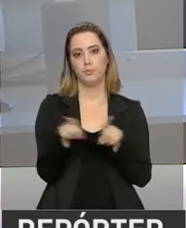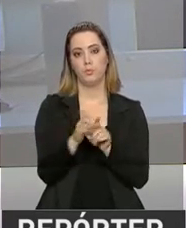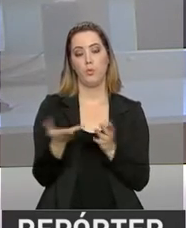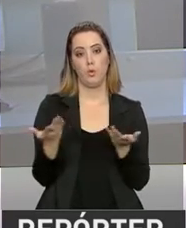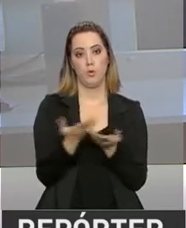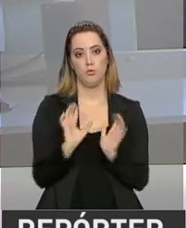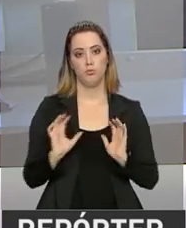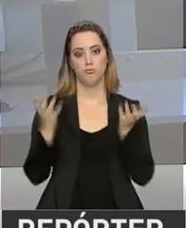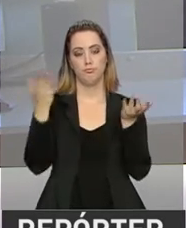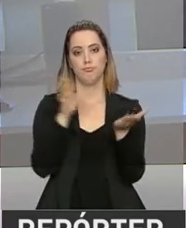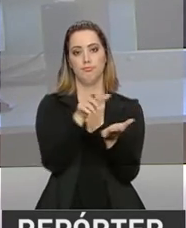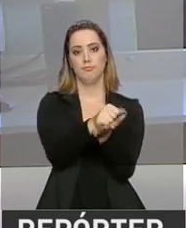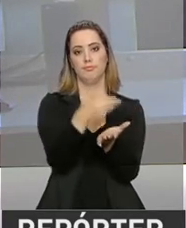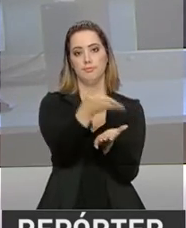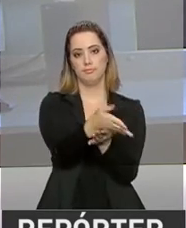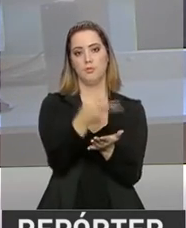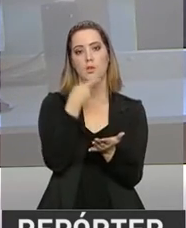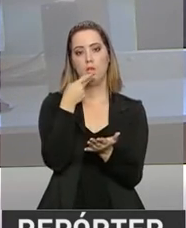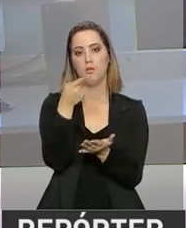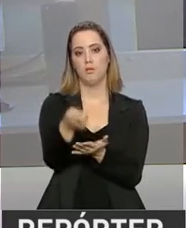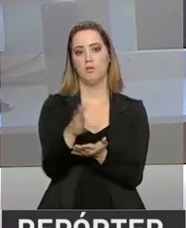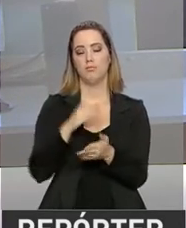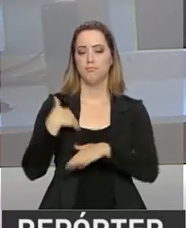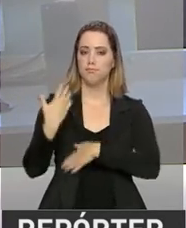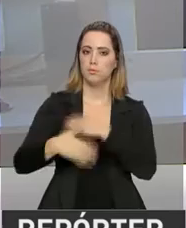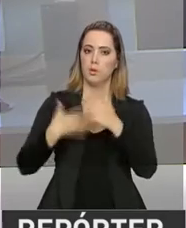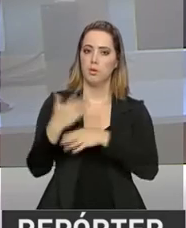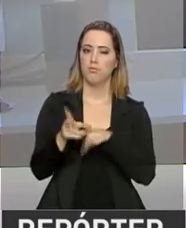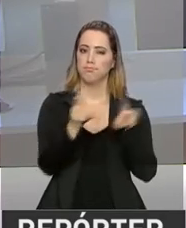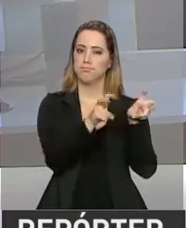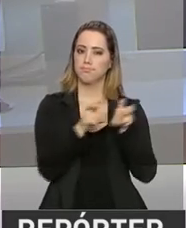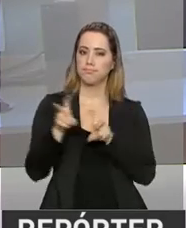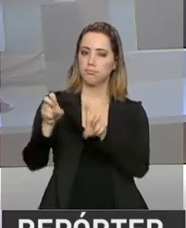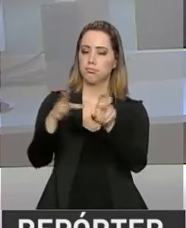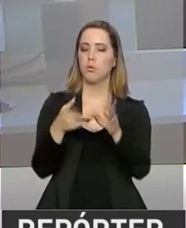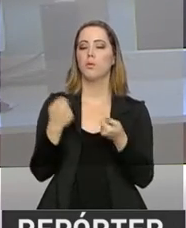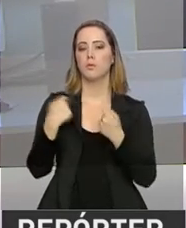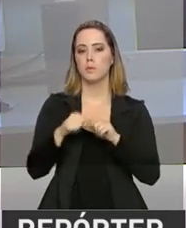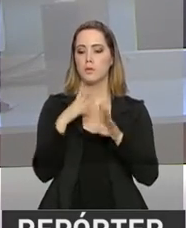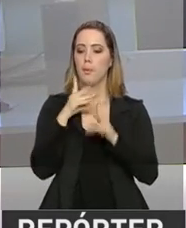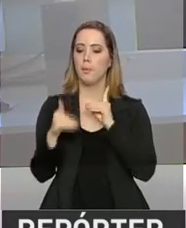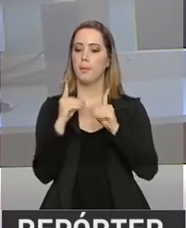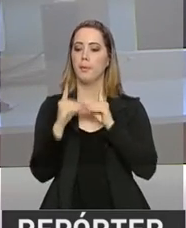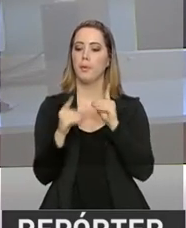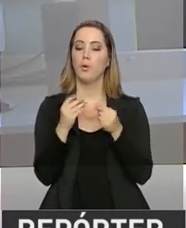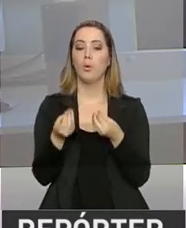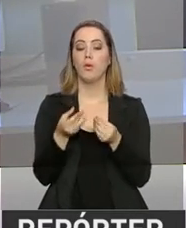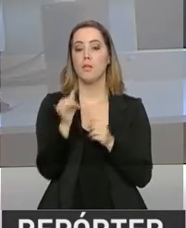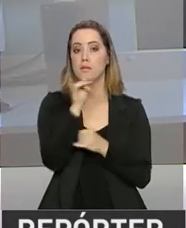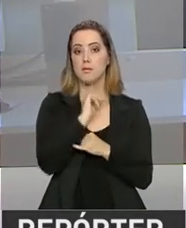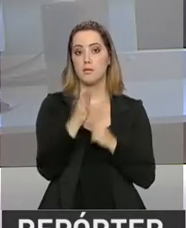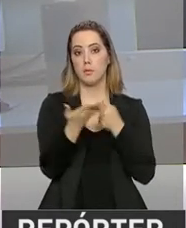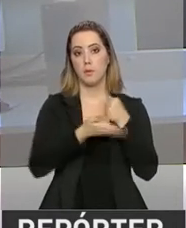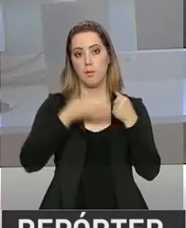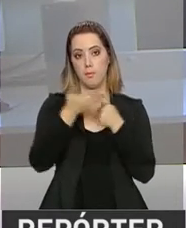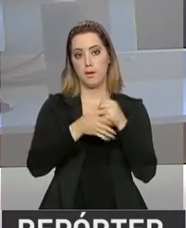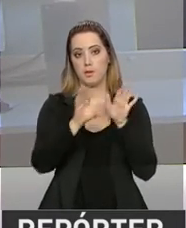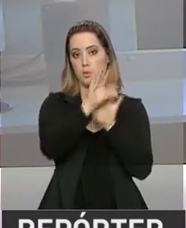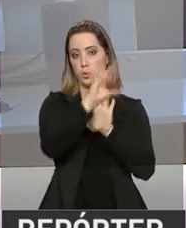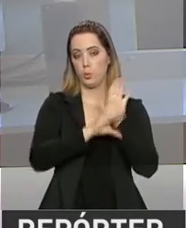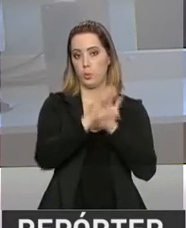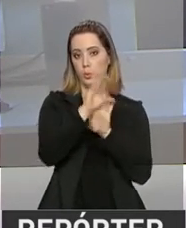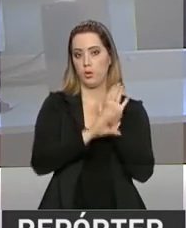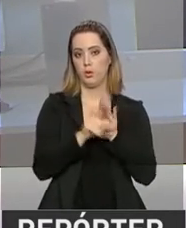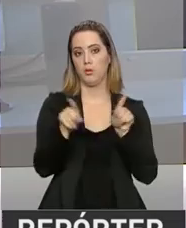nesta manhã eduardo deschamps disse que tem pela frente tópicos importantes a serem debatidos como a base nacional curricular comum a